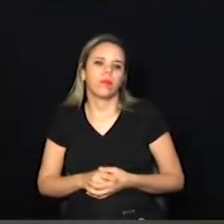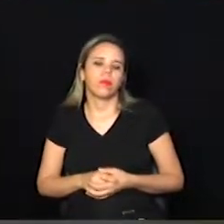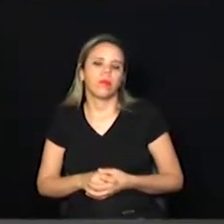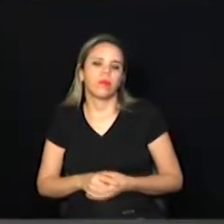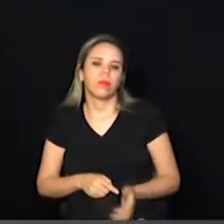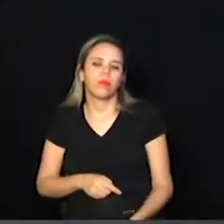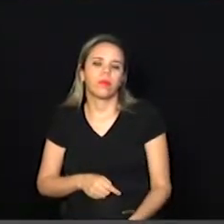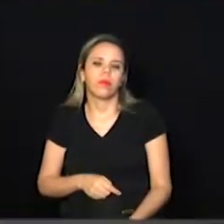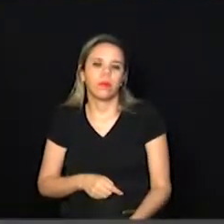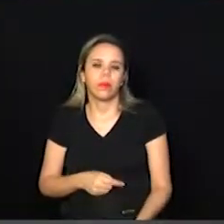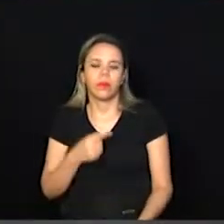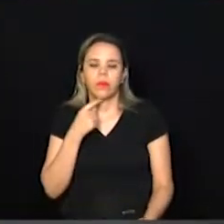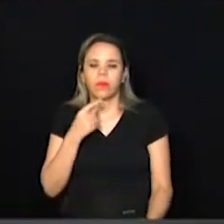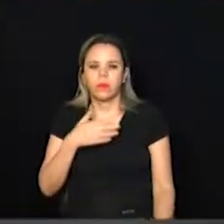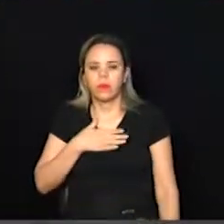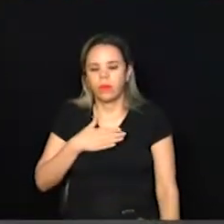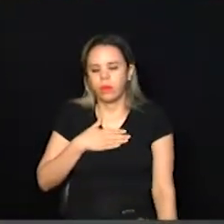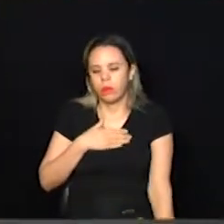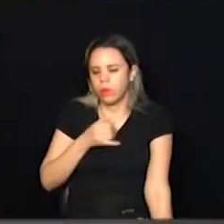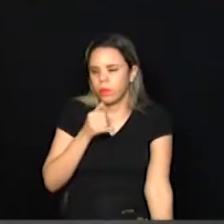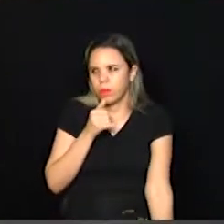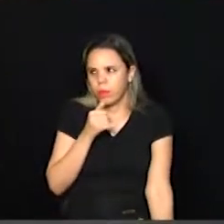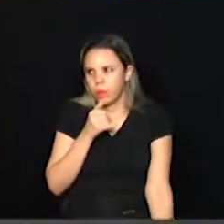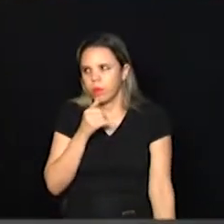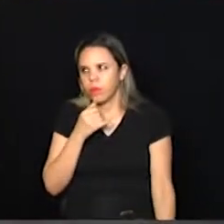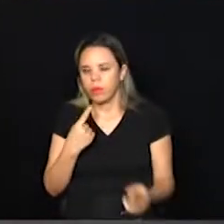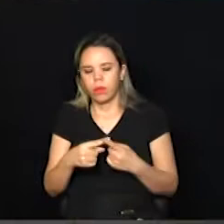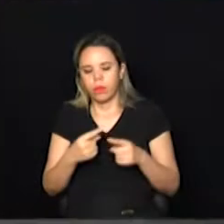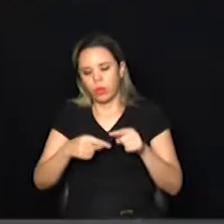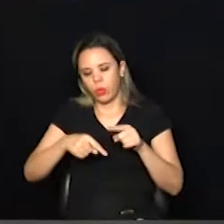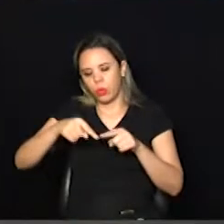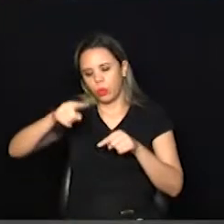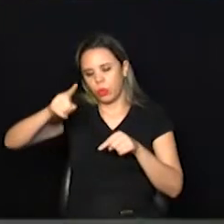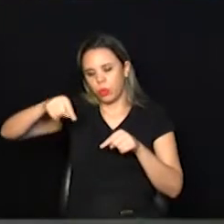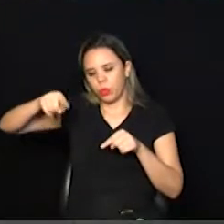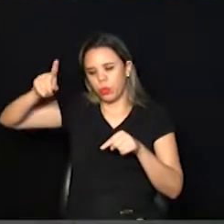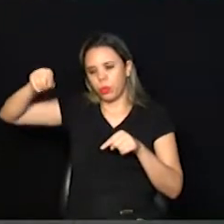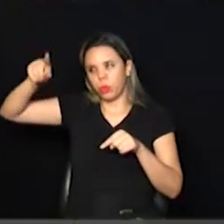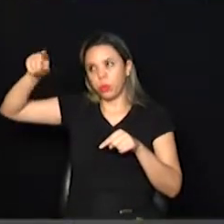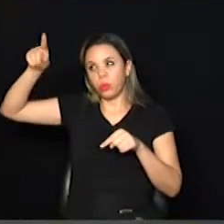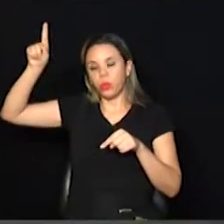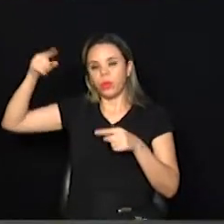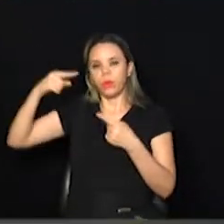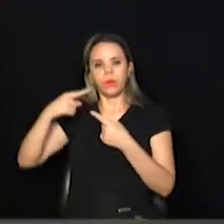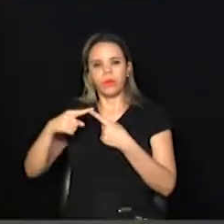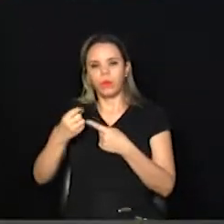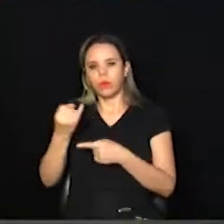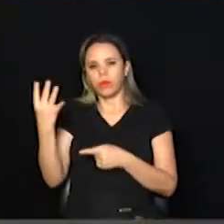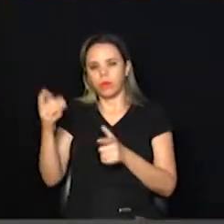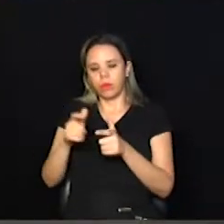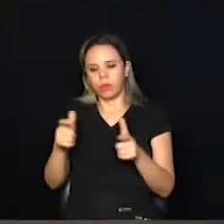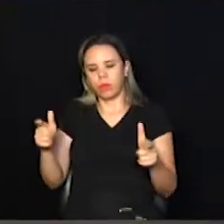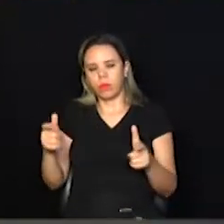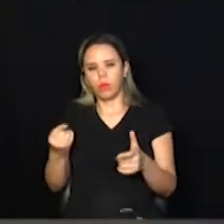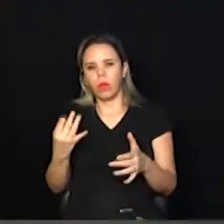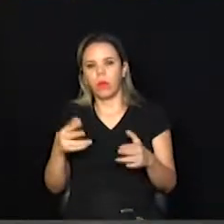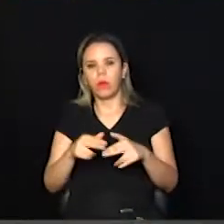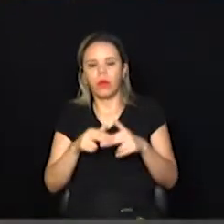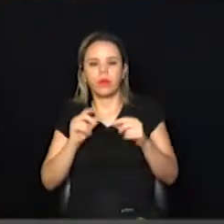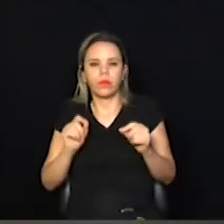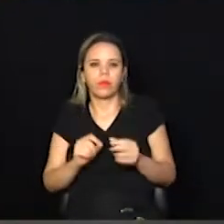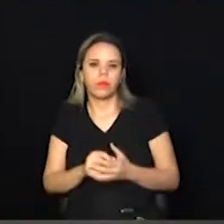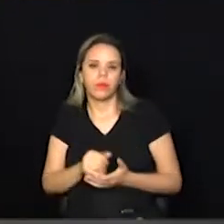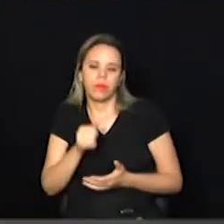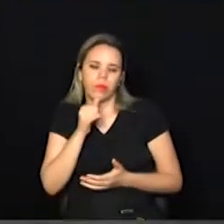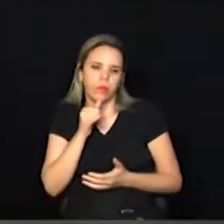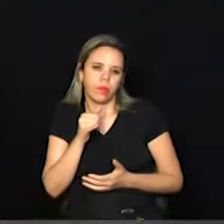Qual é a minha questão? Esse crescimento tem se dado por exatamente quais motivos?